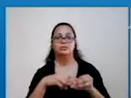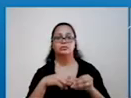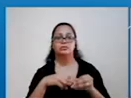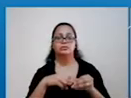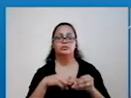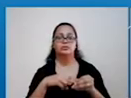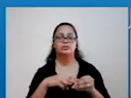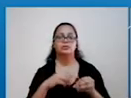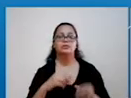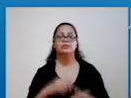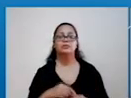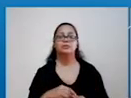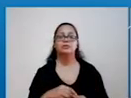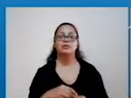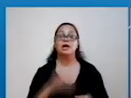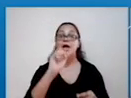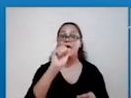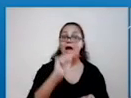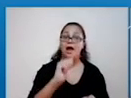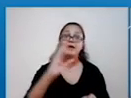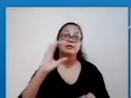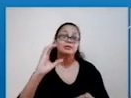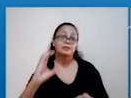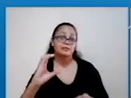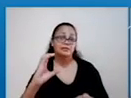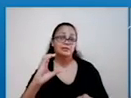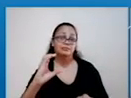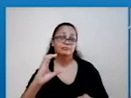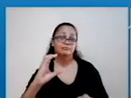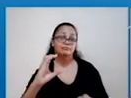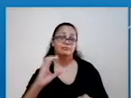os átomos A e C, com 31 nêutrons.